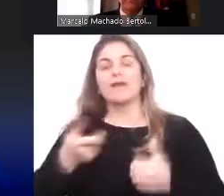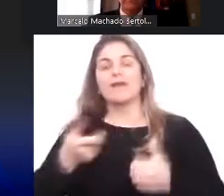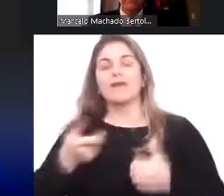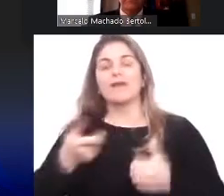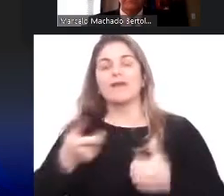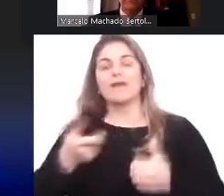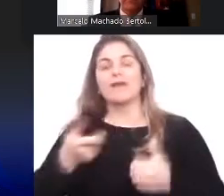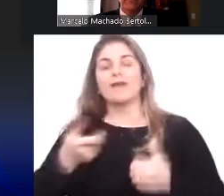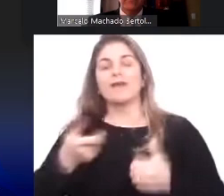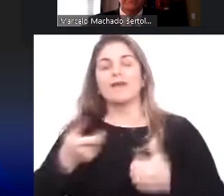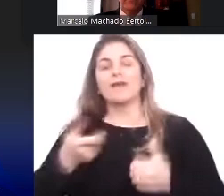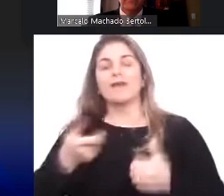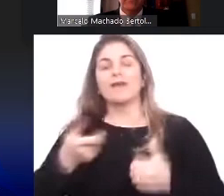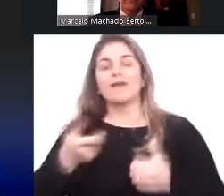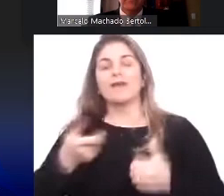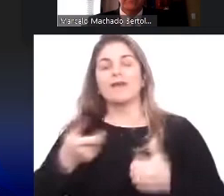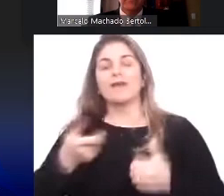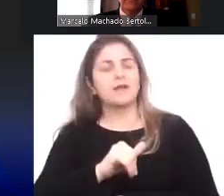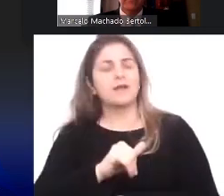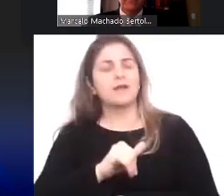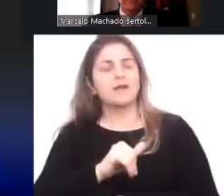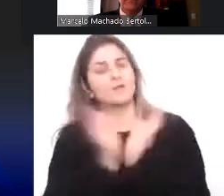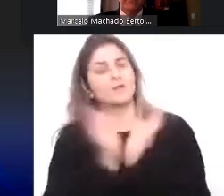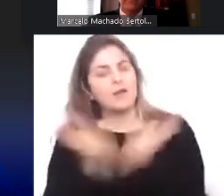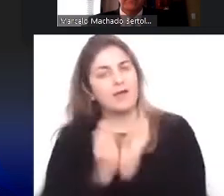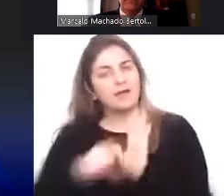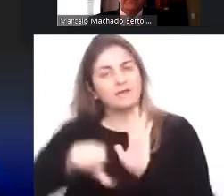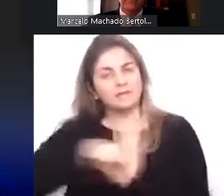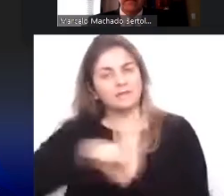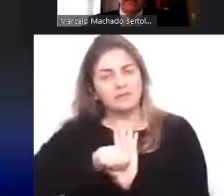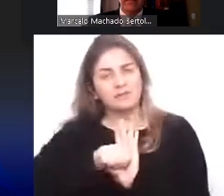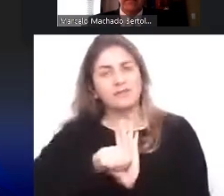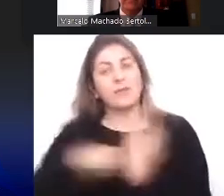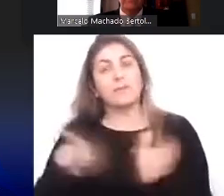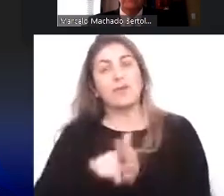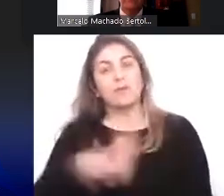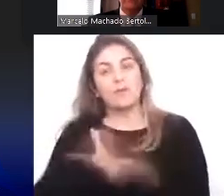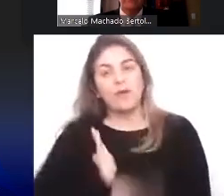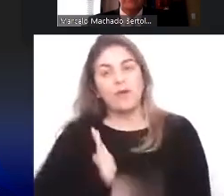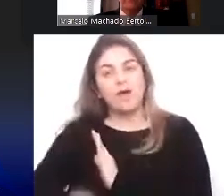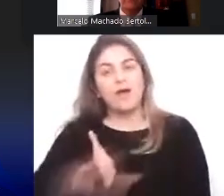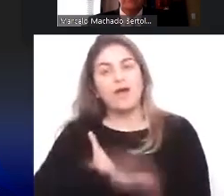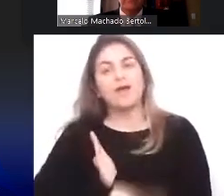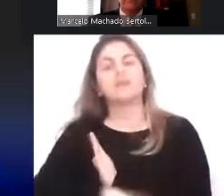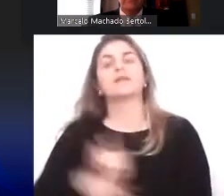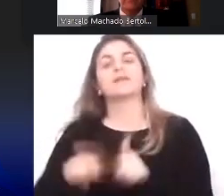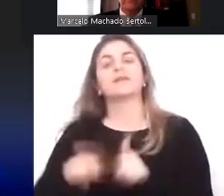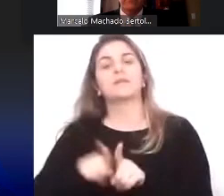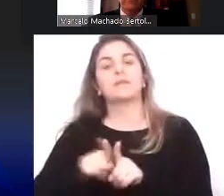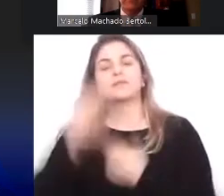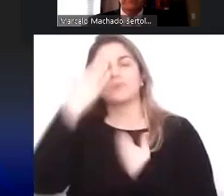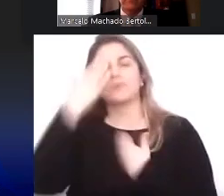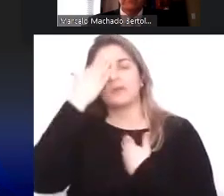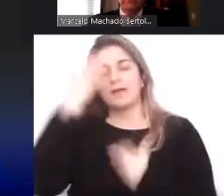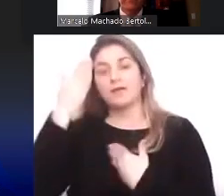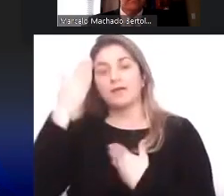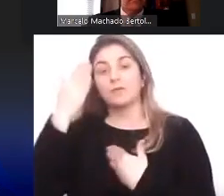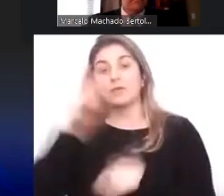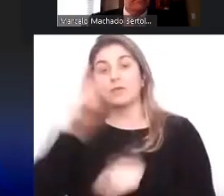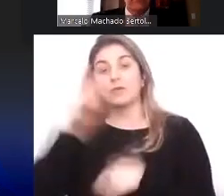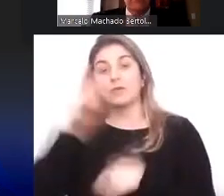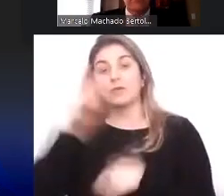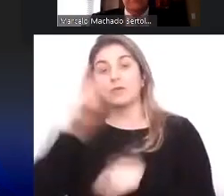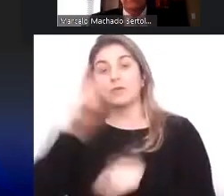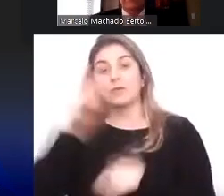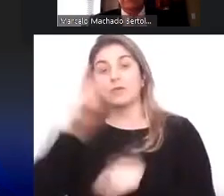professor, doutor em Direito Processual Penal. E quero lhe agradecer, doutor Auri, pelo cumprimento do horário. Num prazo